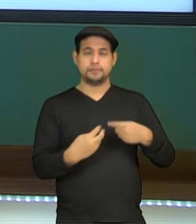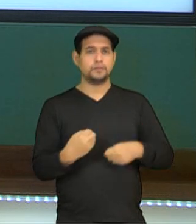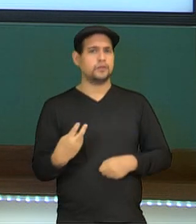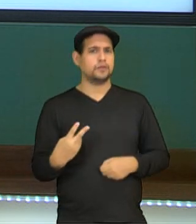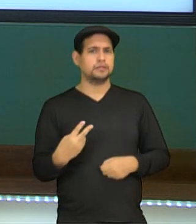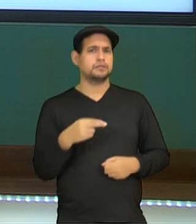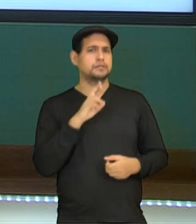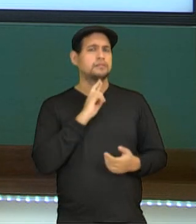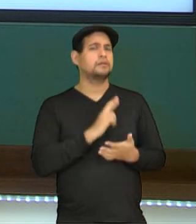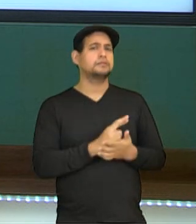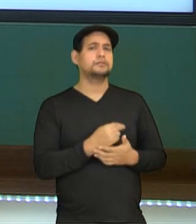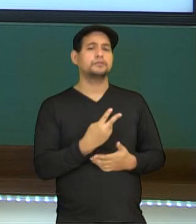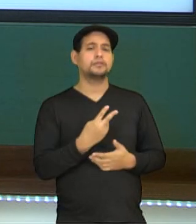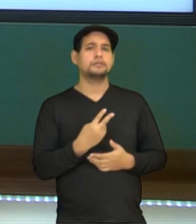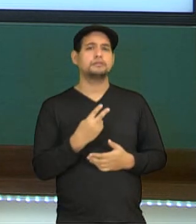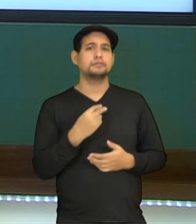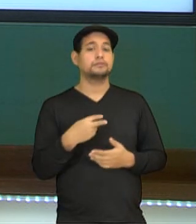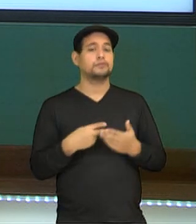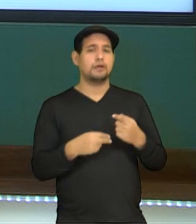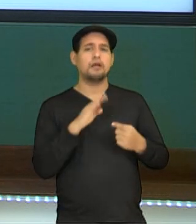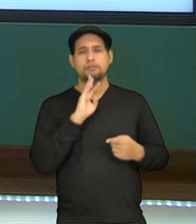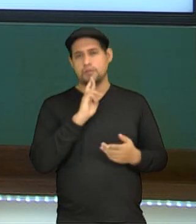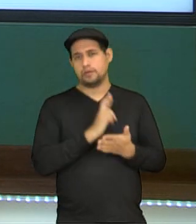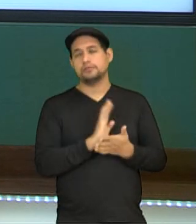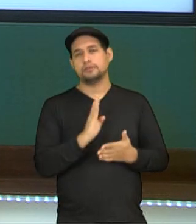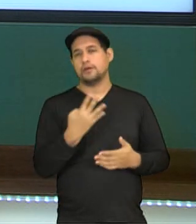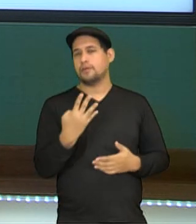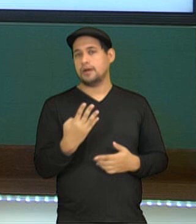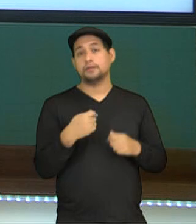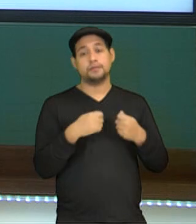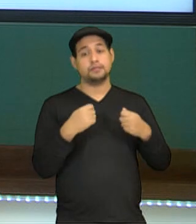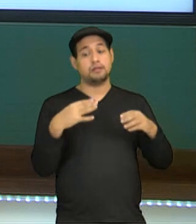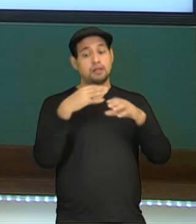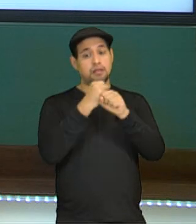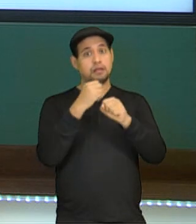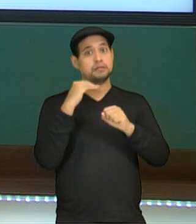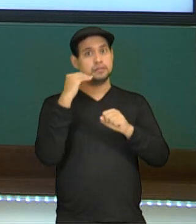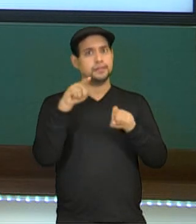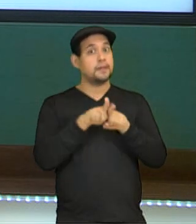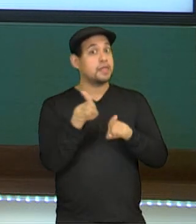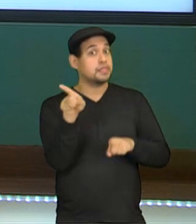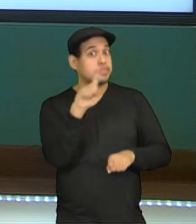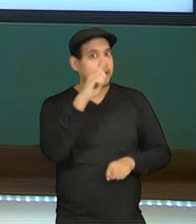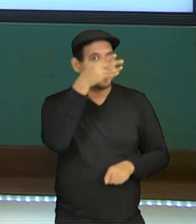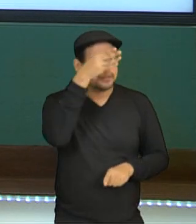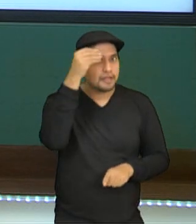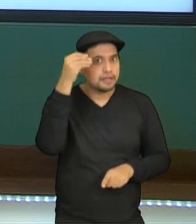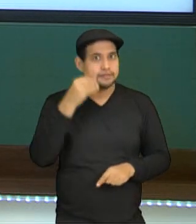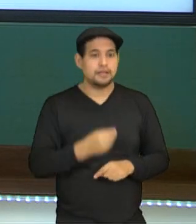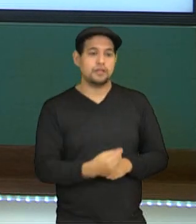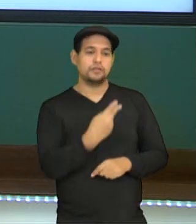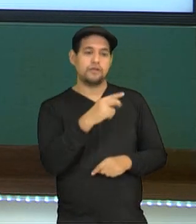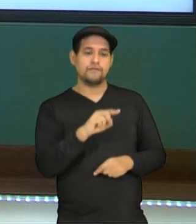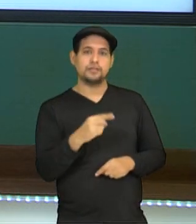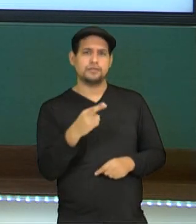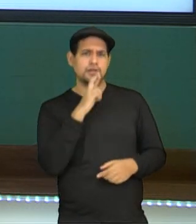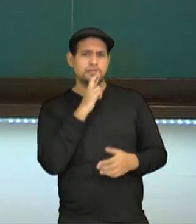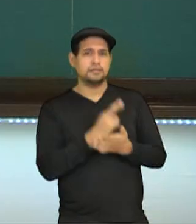2, 2 vezes 2 já fica 4. Né? E tem que multiplicar em cima também. Não esqueça, hein? 2 vezes 1,